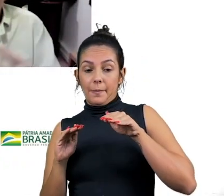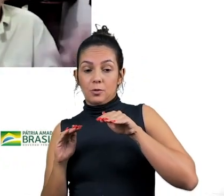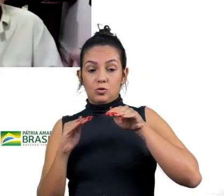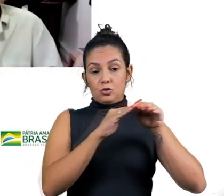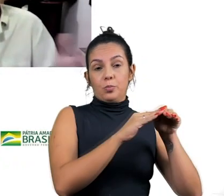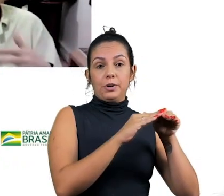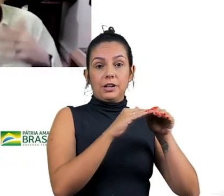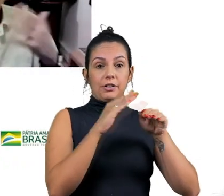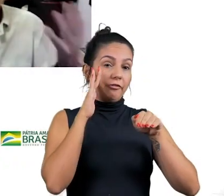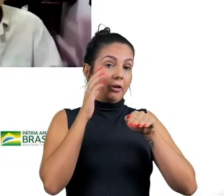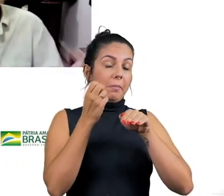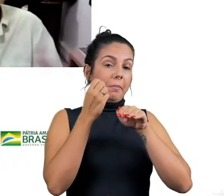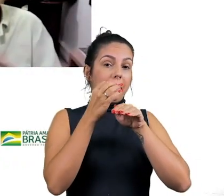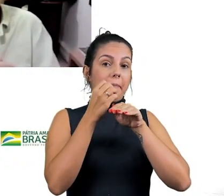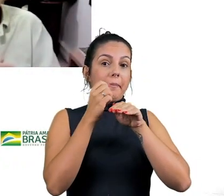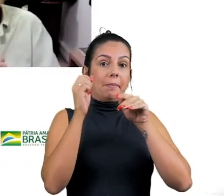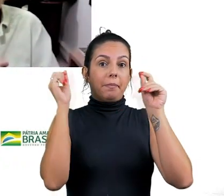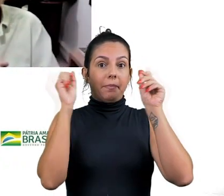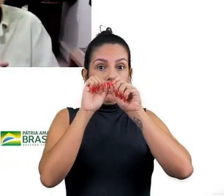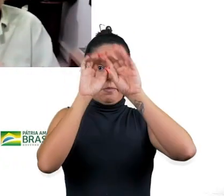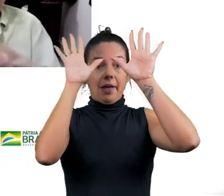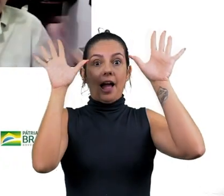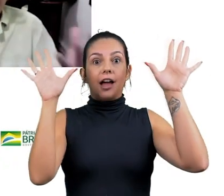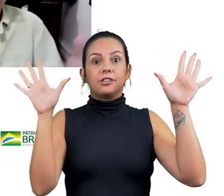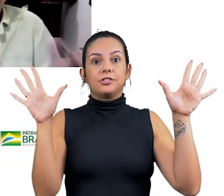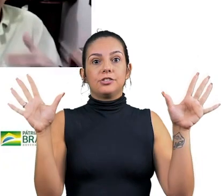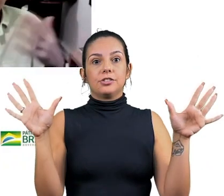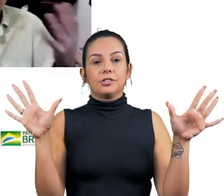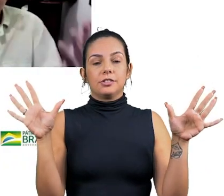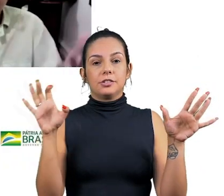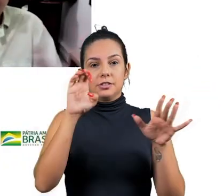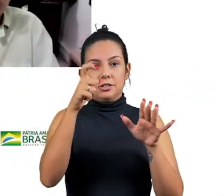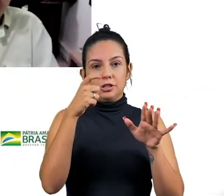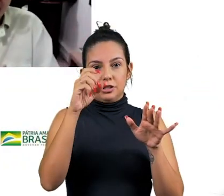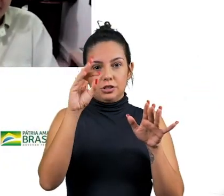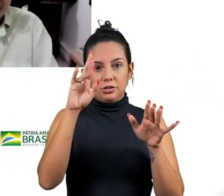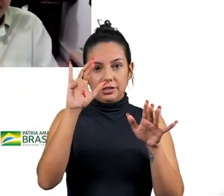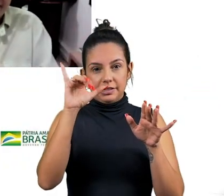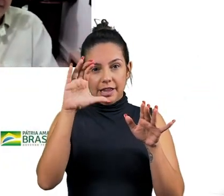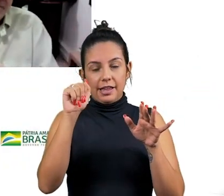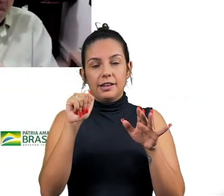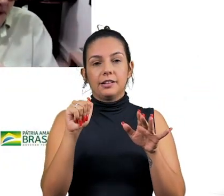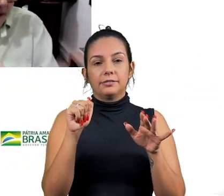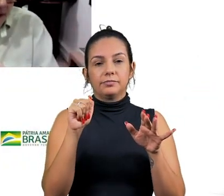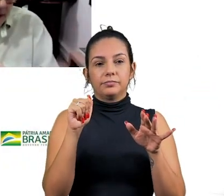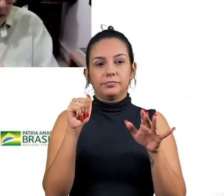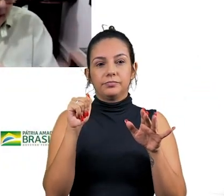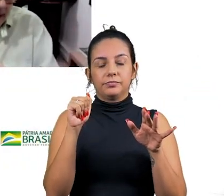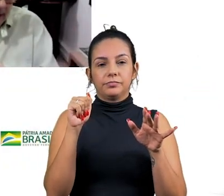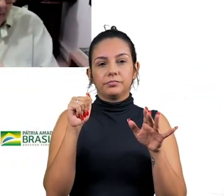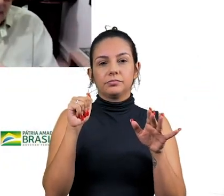a visão mágica, não é? e esotérica e